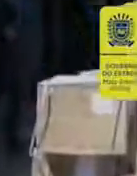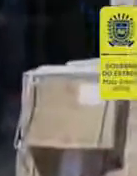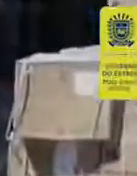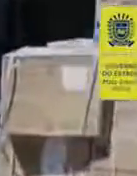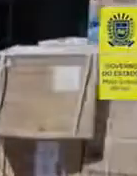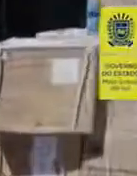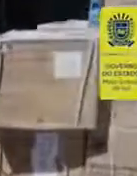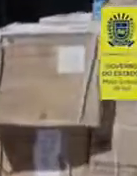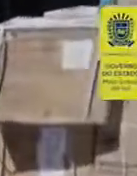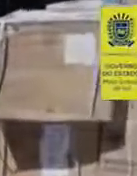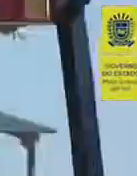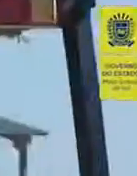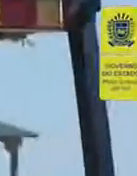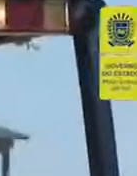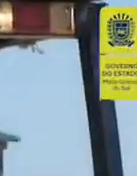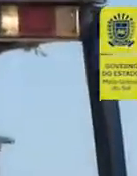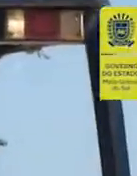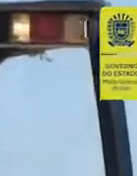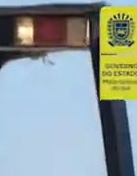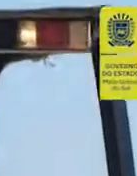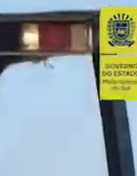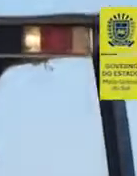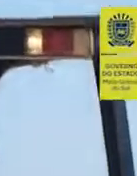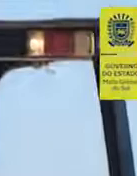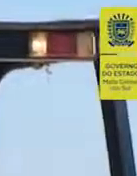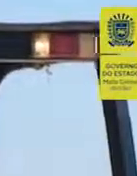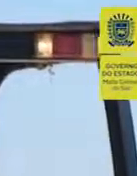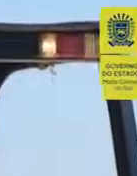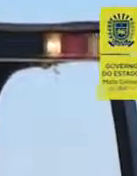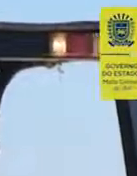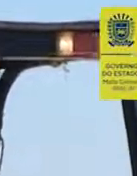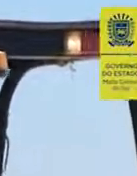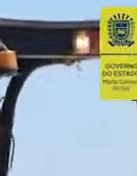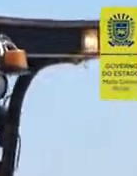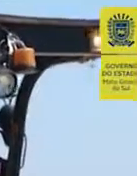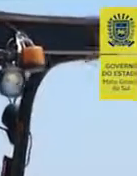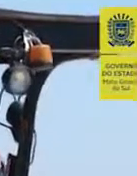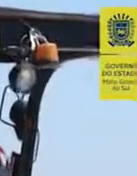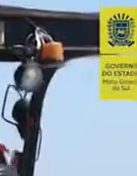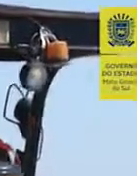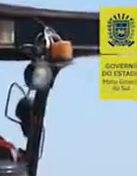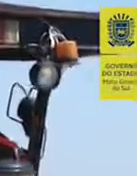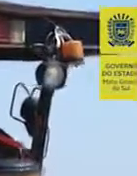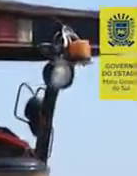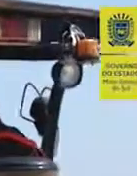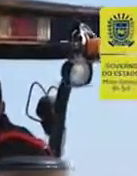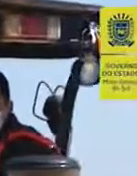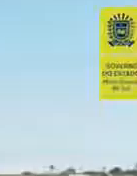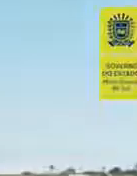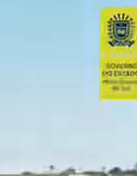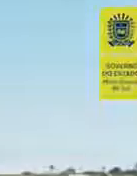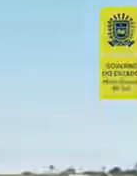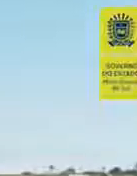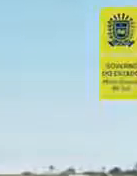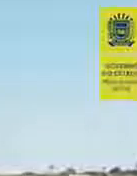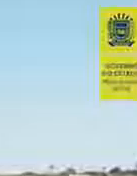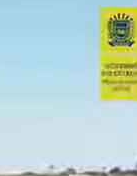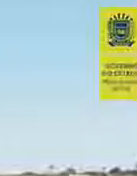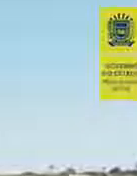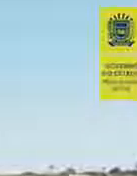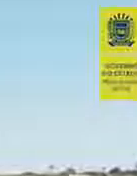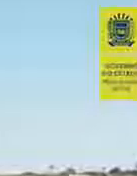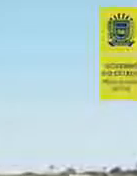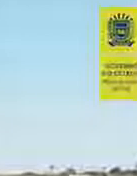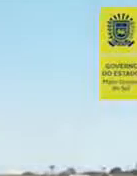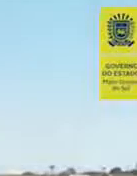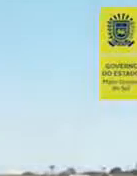fazendo a atuação dos 15 ventiladores mecânicos e também de 80 mil máscaras nesse momento 20 mil que chegar para os profissionais de saúde oi desses